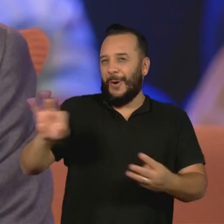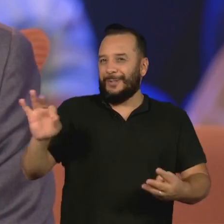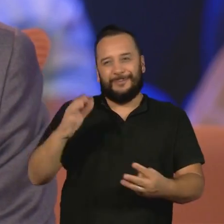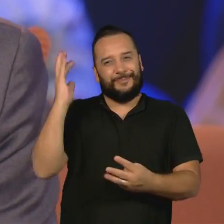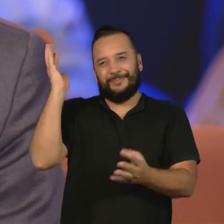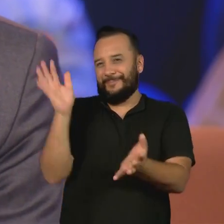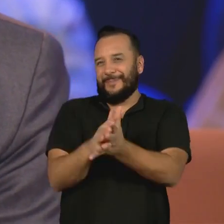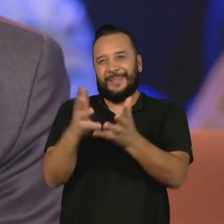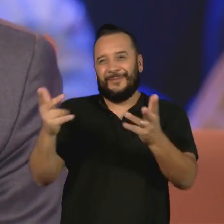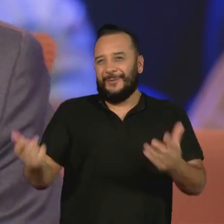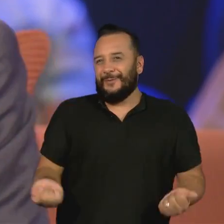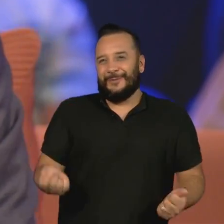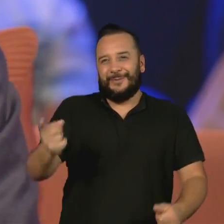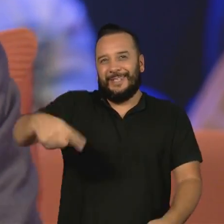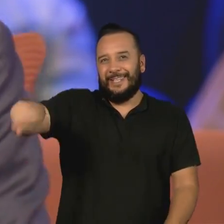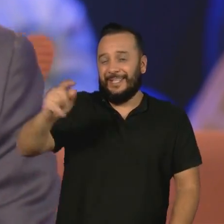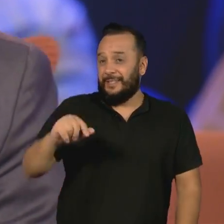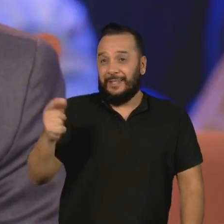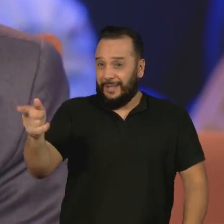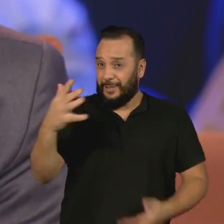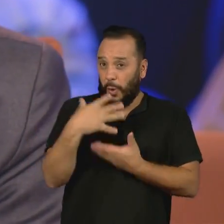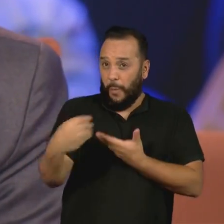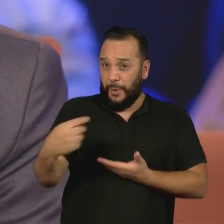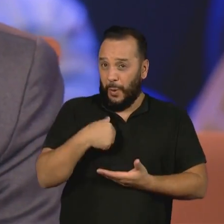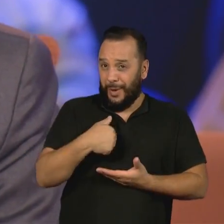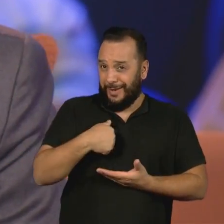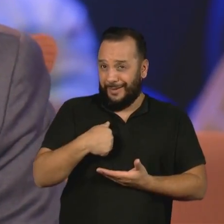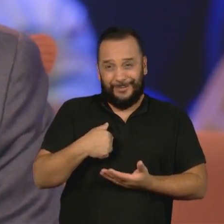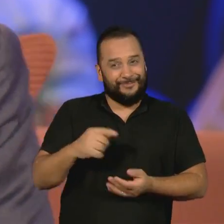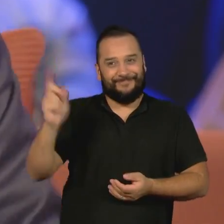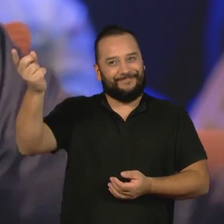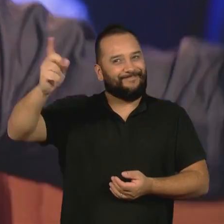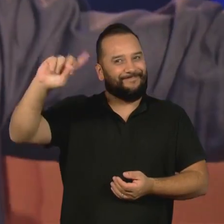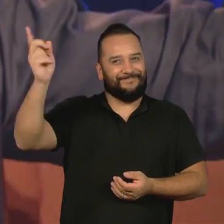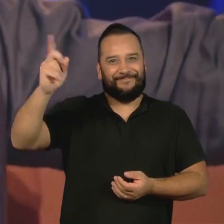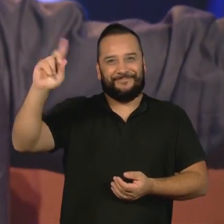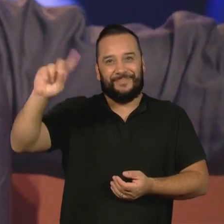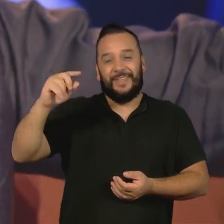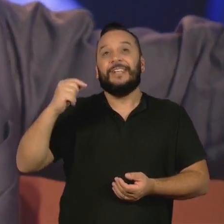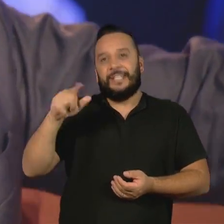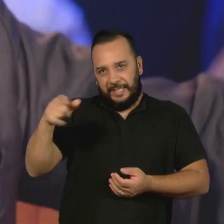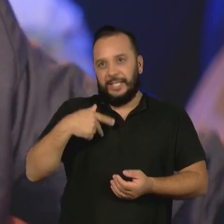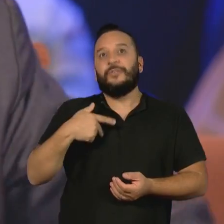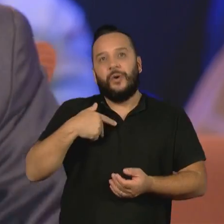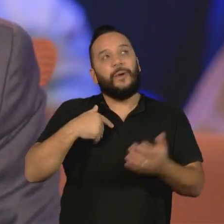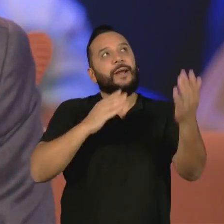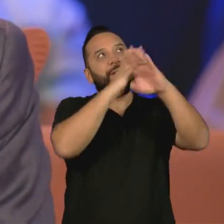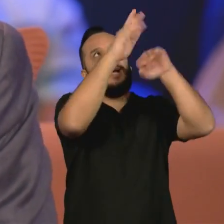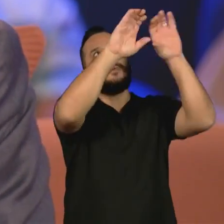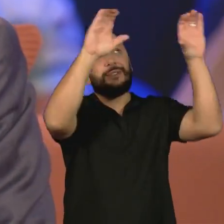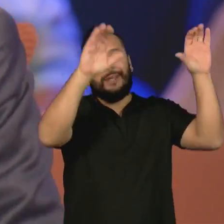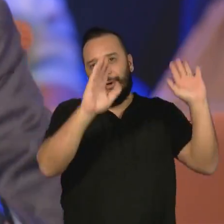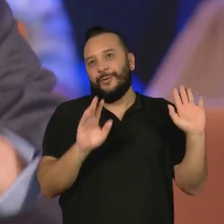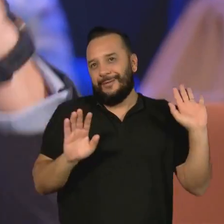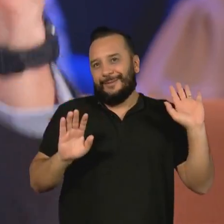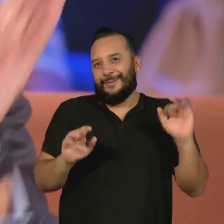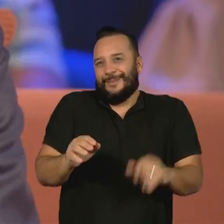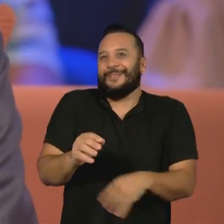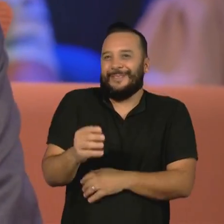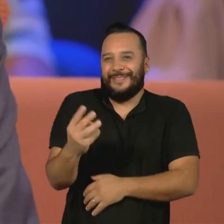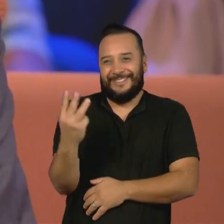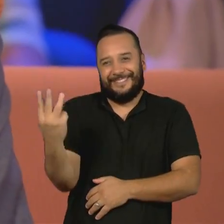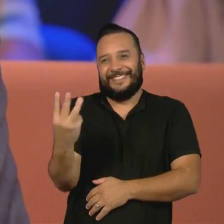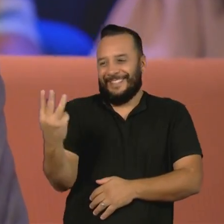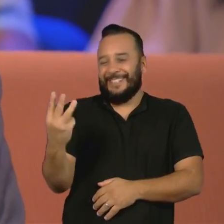interessante que nenhum deles foi seguir minha área, nenhum deles foi, ainda bem, vão entrar no céu, portanto espero. Os três, cada um foi